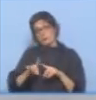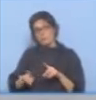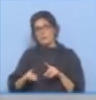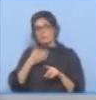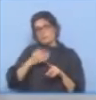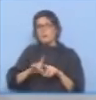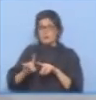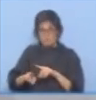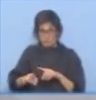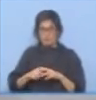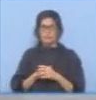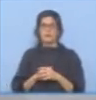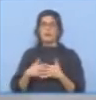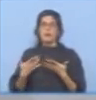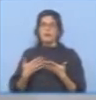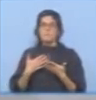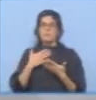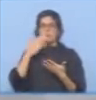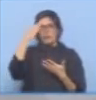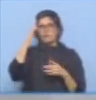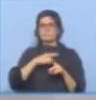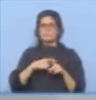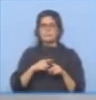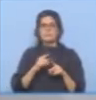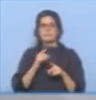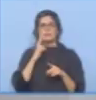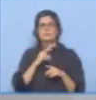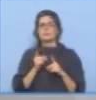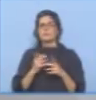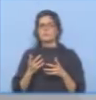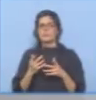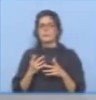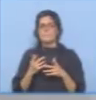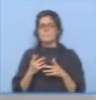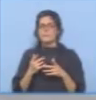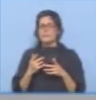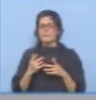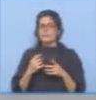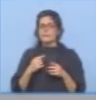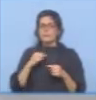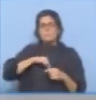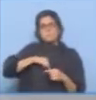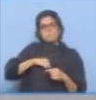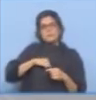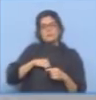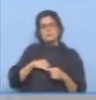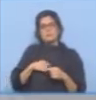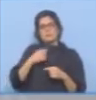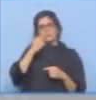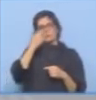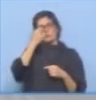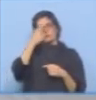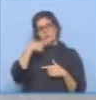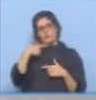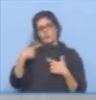diferentes, e foi muito interessante porque a partir do momento em que voltámos das jornadas tivemos uma história que nos uniu e momentos de oração que nos uniram.